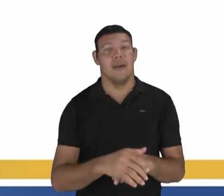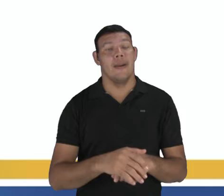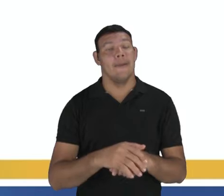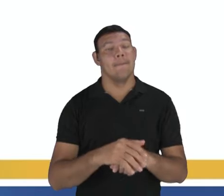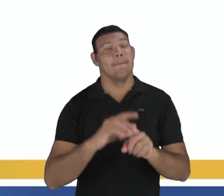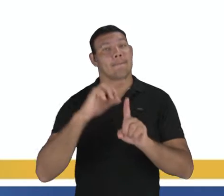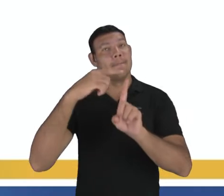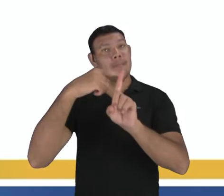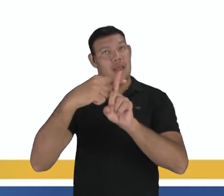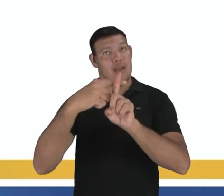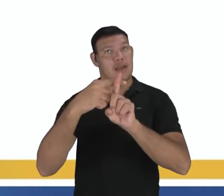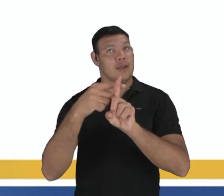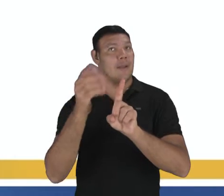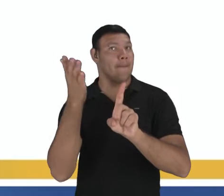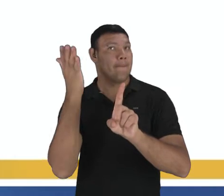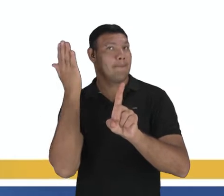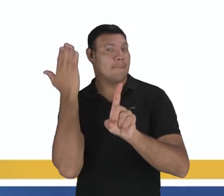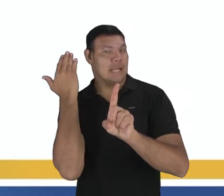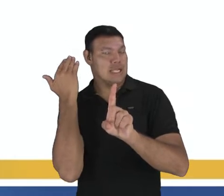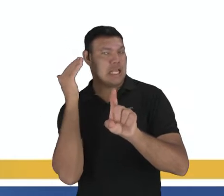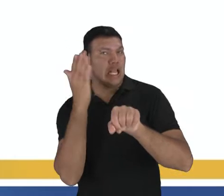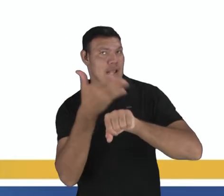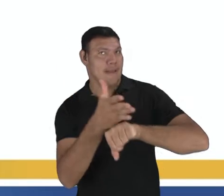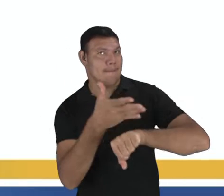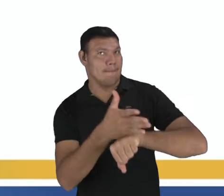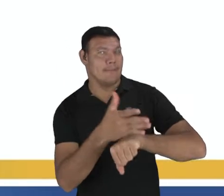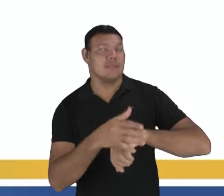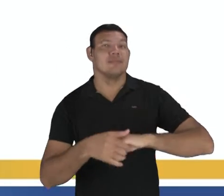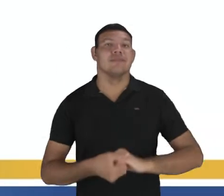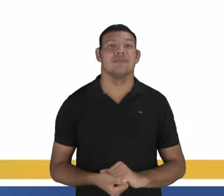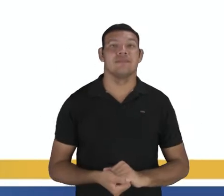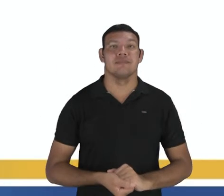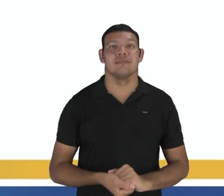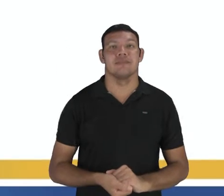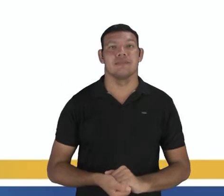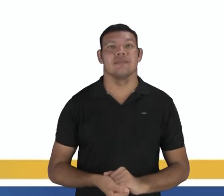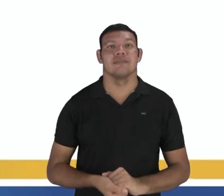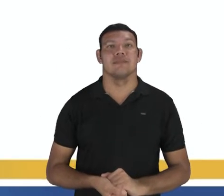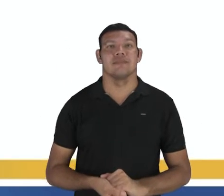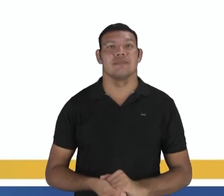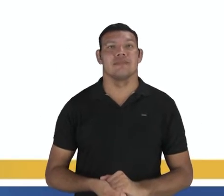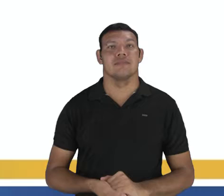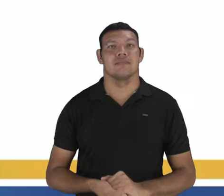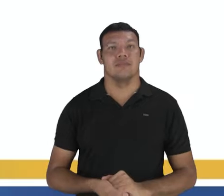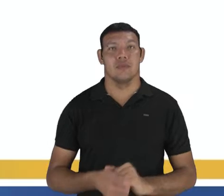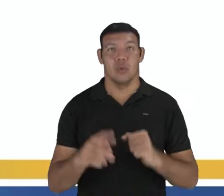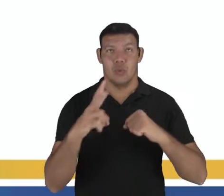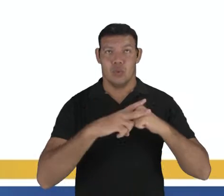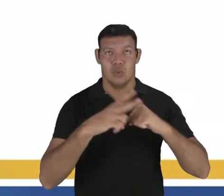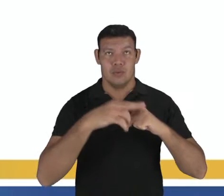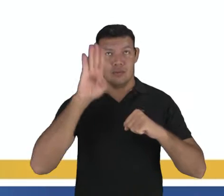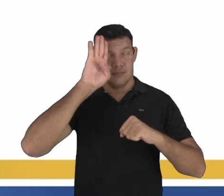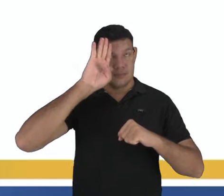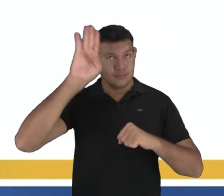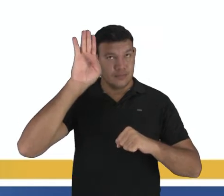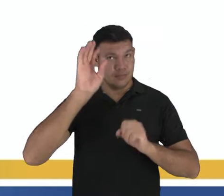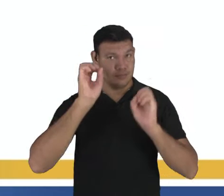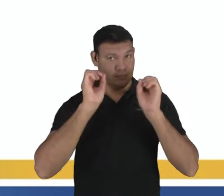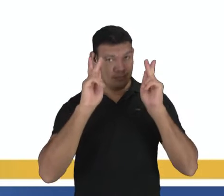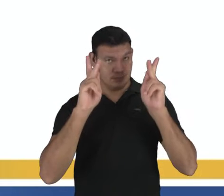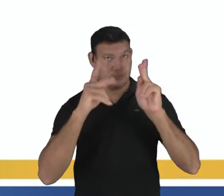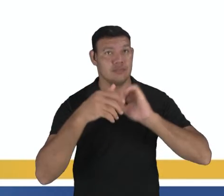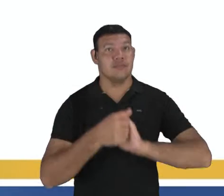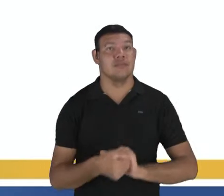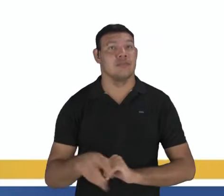no particípio, past participle dos verbos principais, ok? Observem